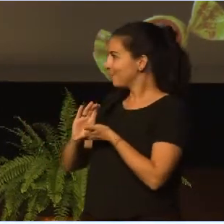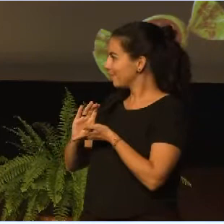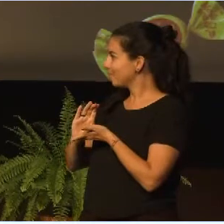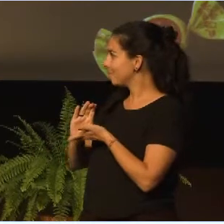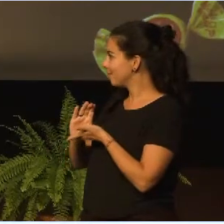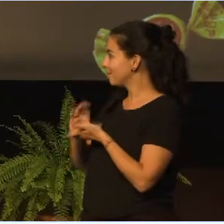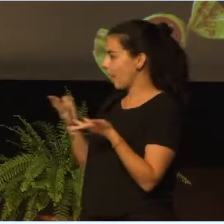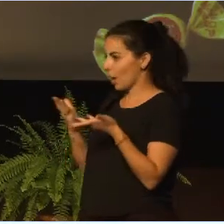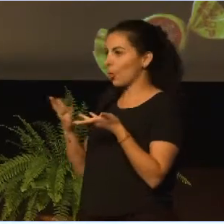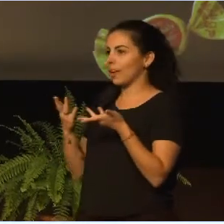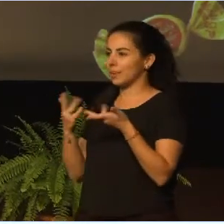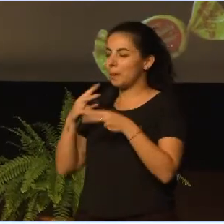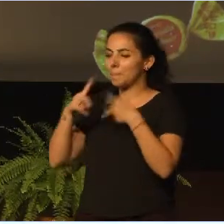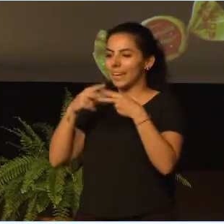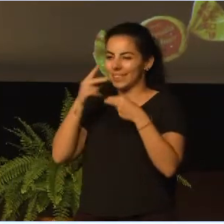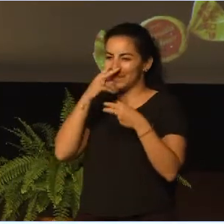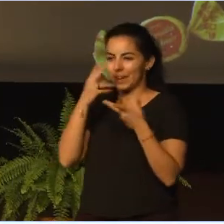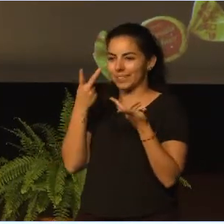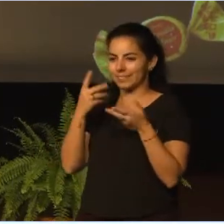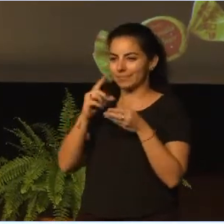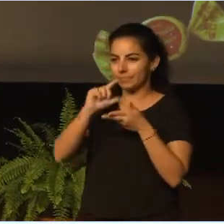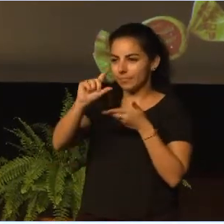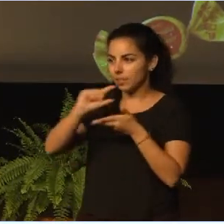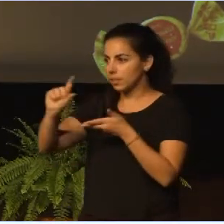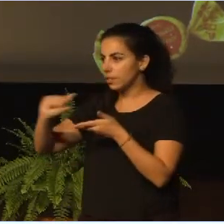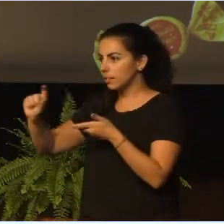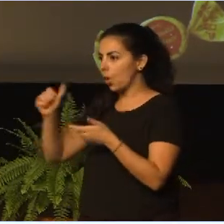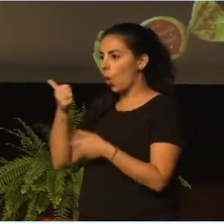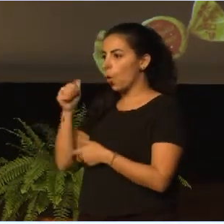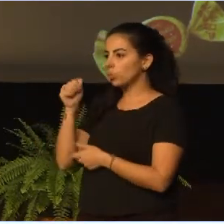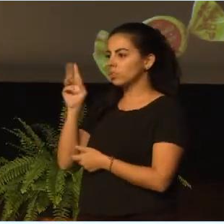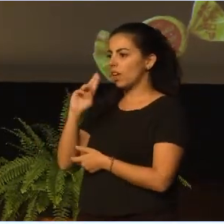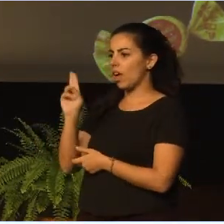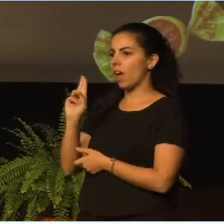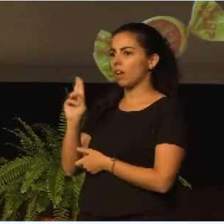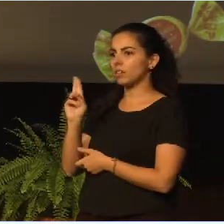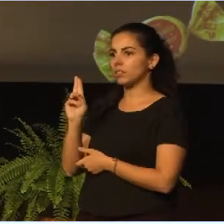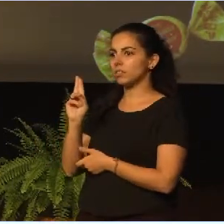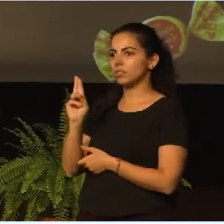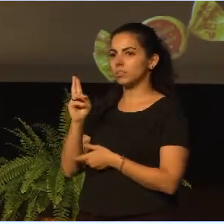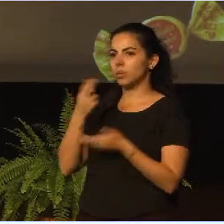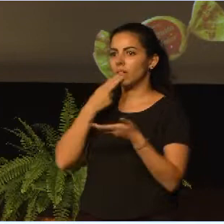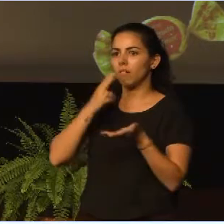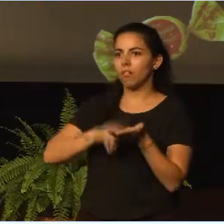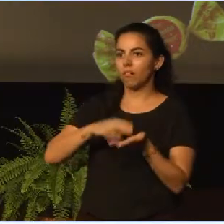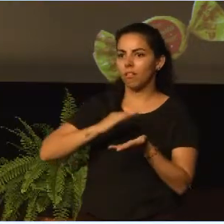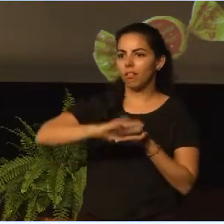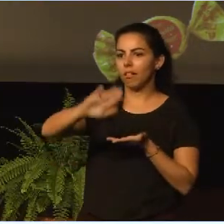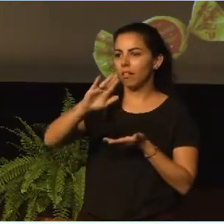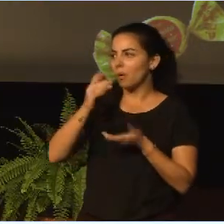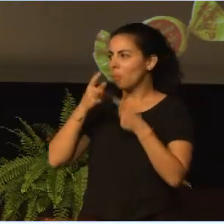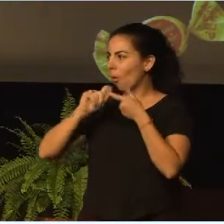agora vamos mandar o bombom. A gente descobriu que custava 11 reais para mandar um bombom para cada um.